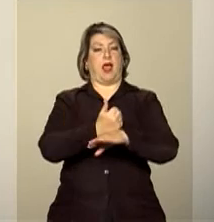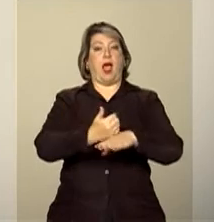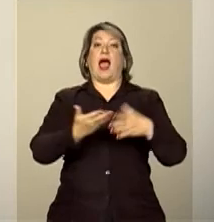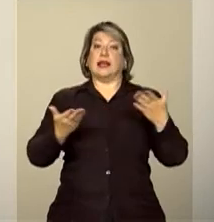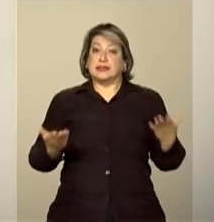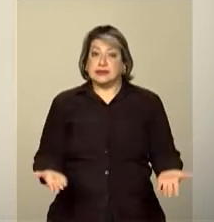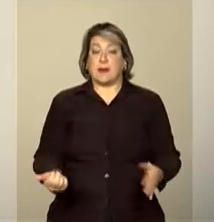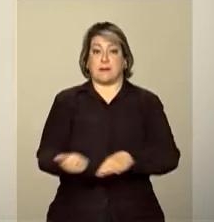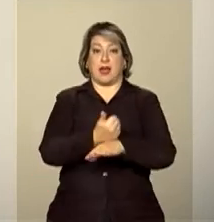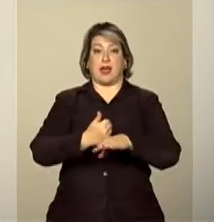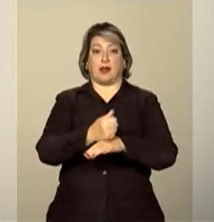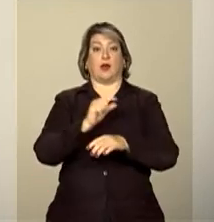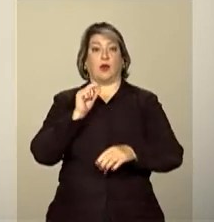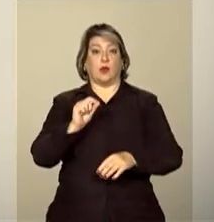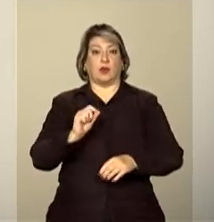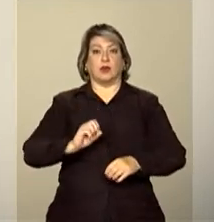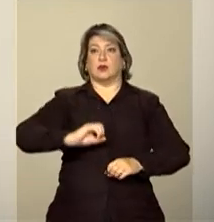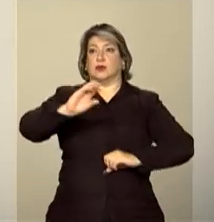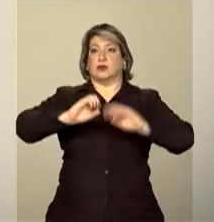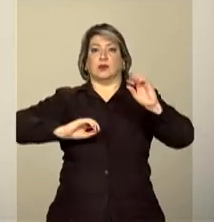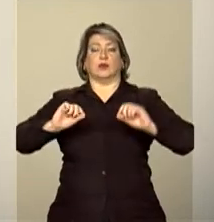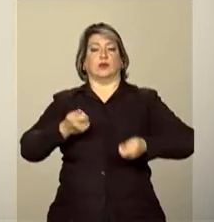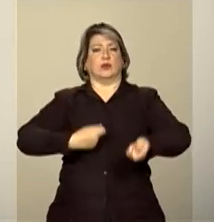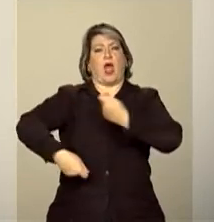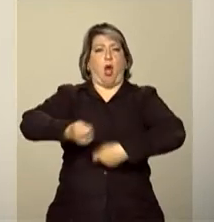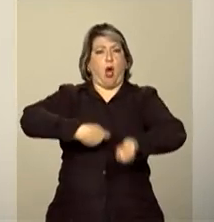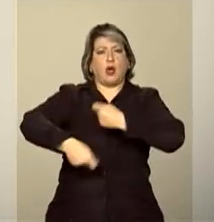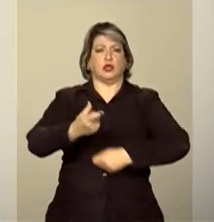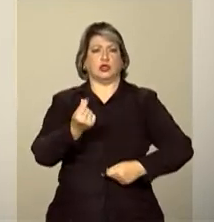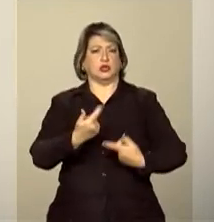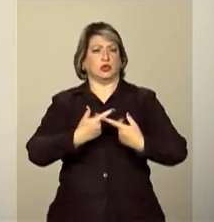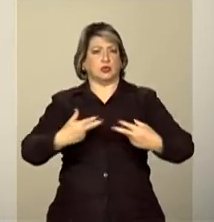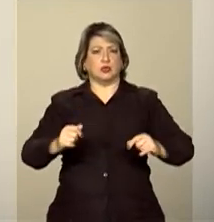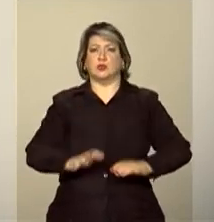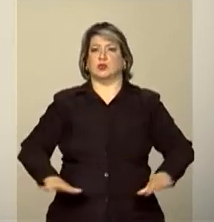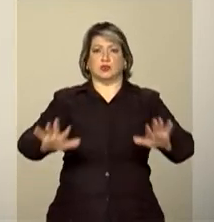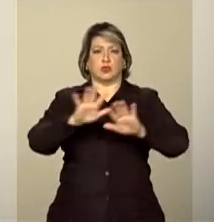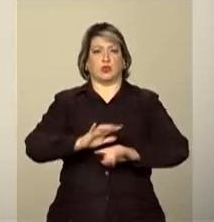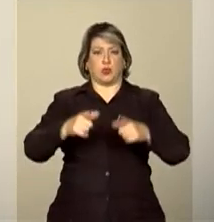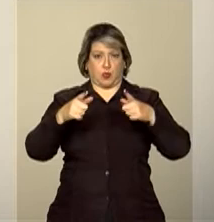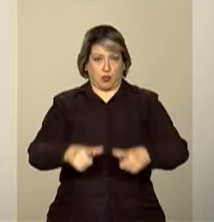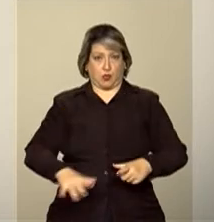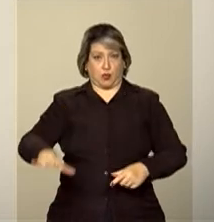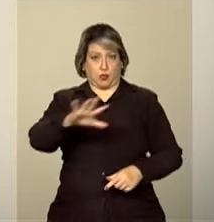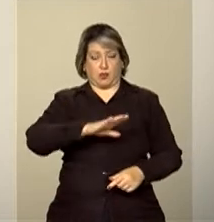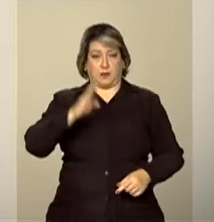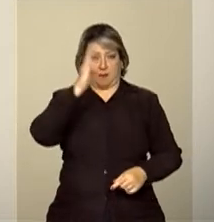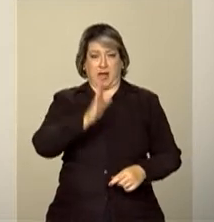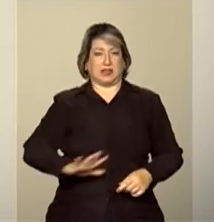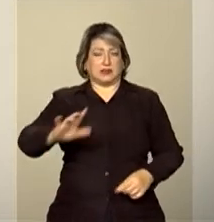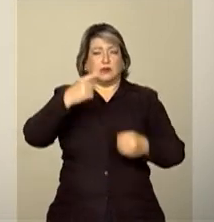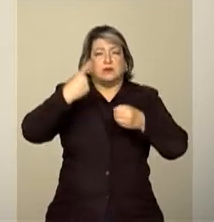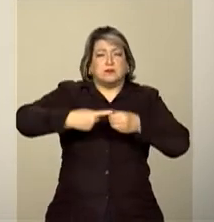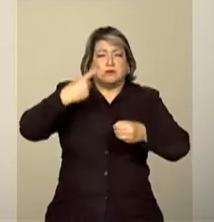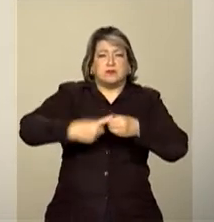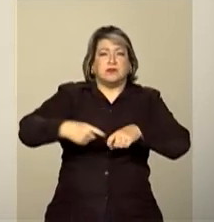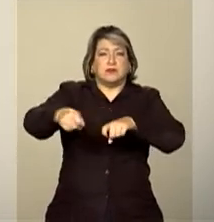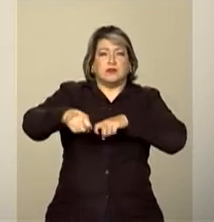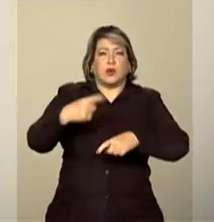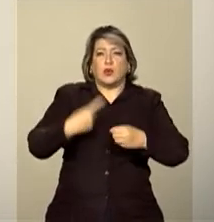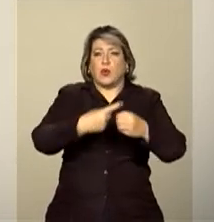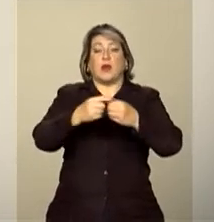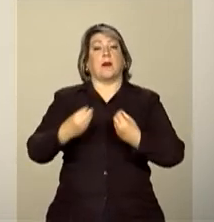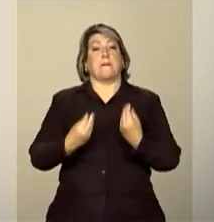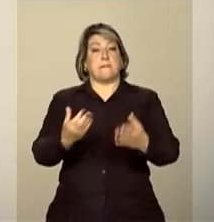nós melhoramos a distribuição Regional da renda e damos aos habitantes do interior do nosso país melhores e